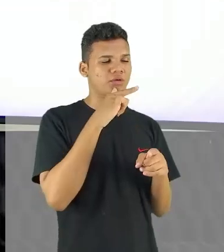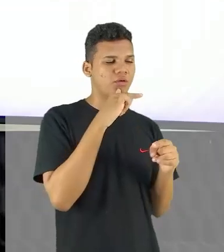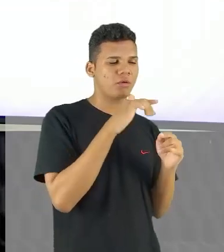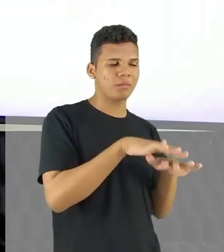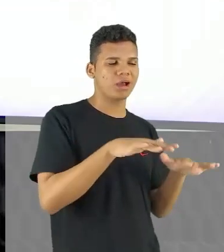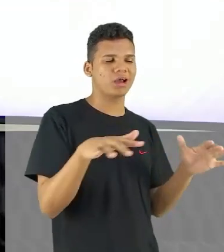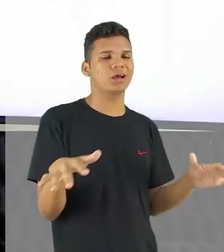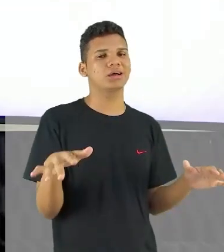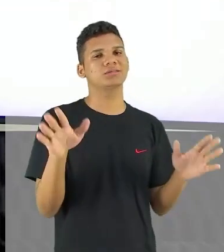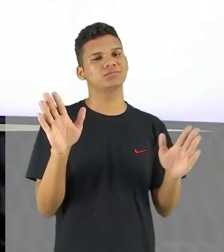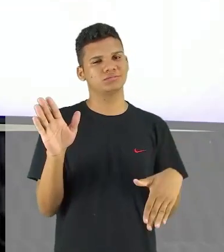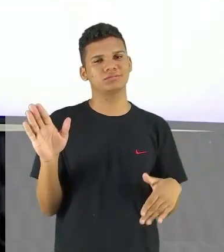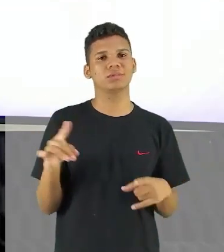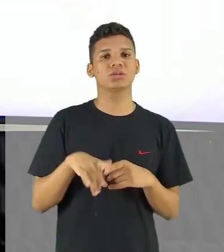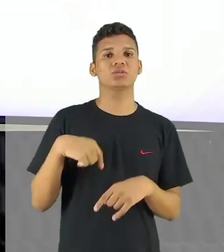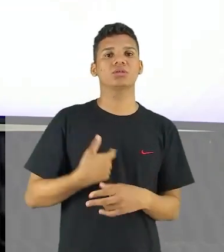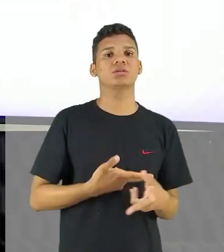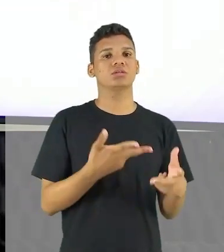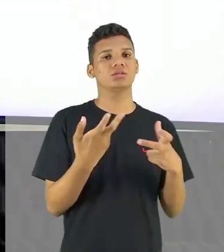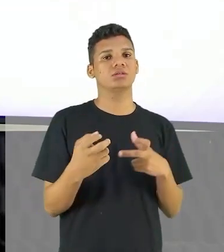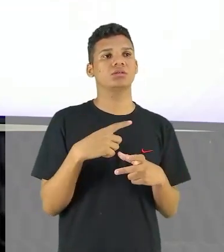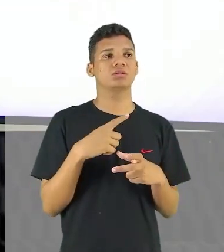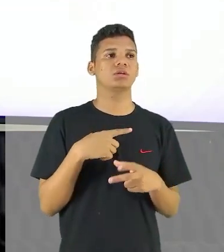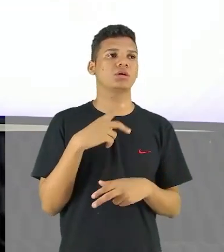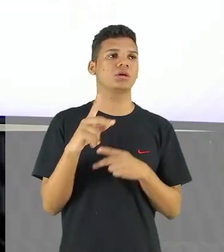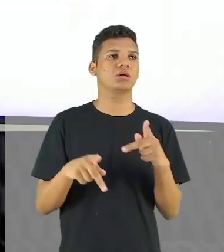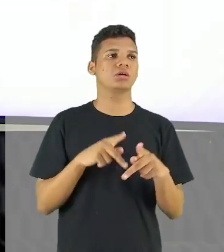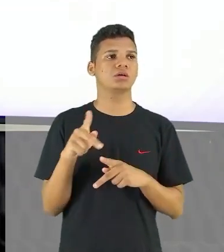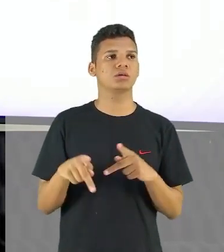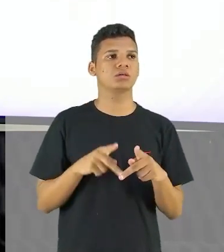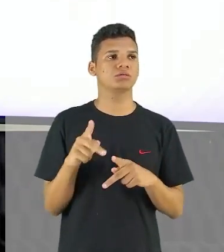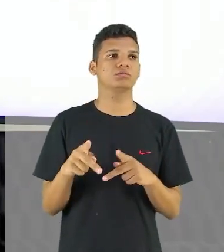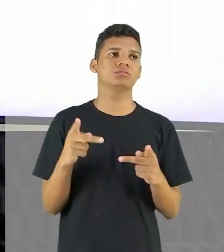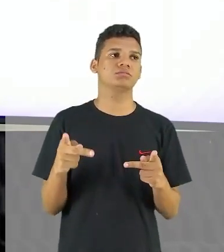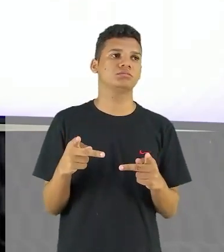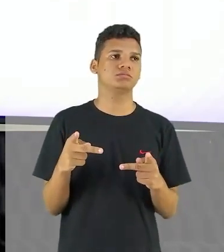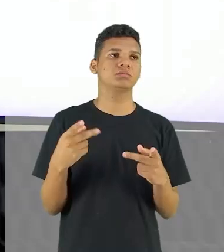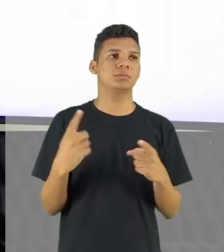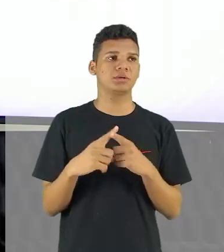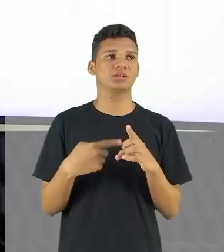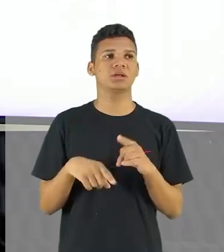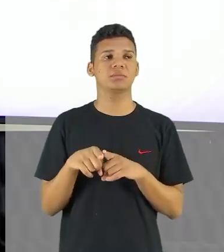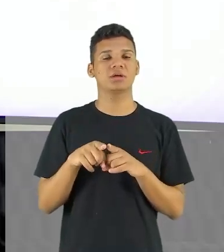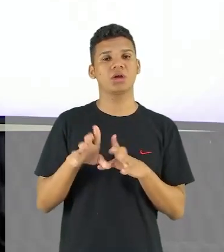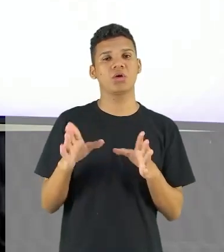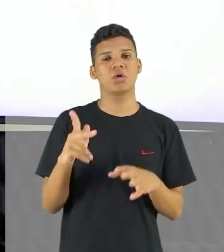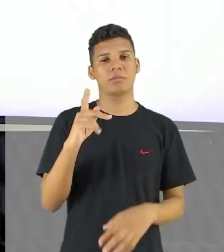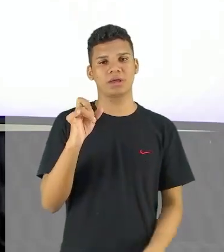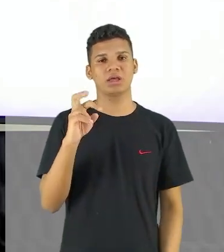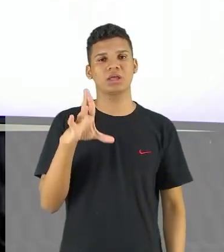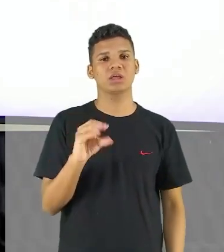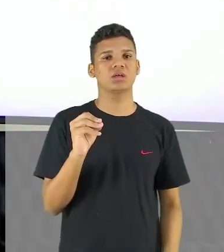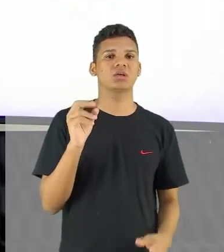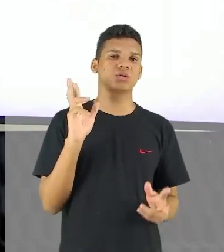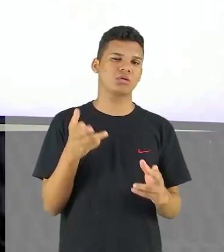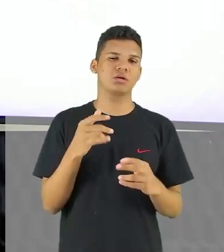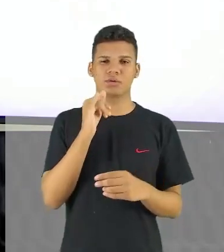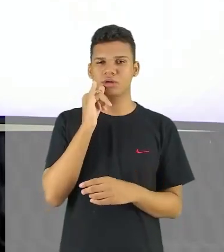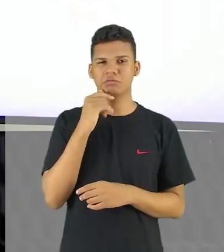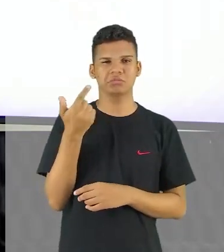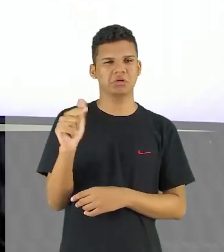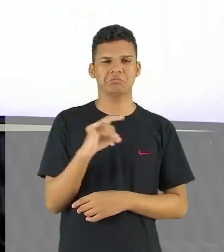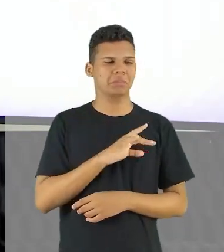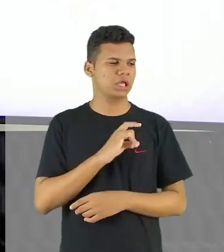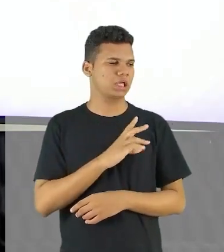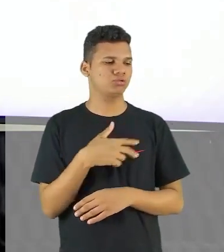perto da... Então, a gente vê que é um povo meio que destemido. Então, o Pedro deveria ser assim. Podia andar, não tinha medo de